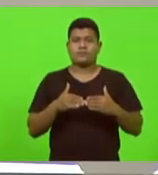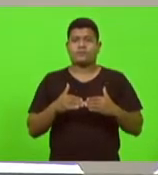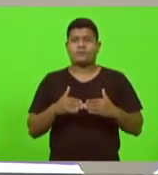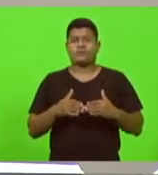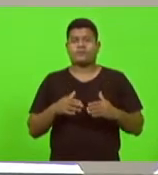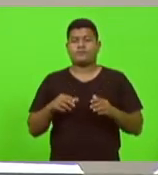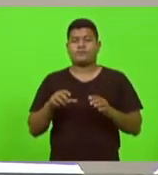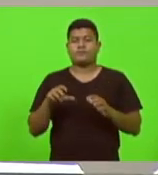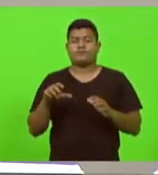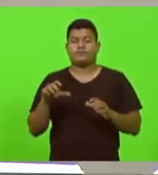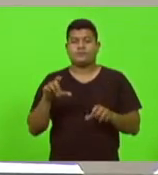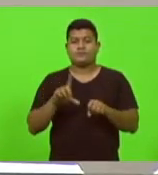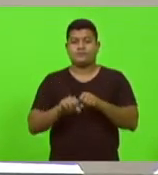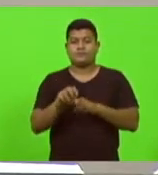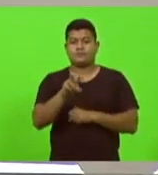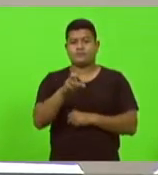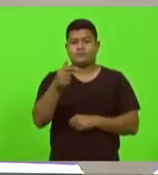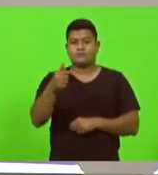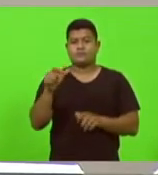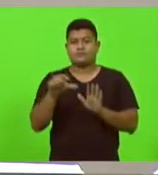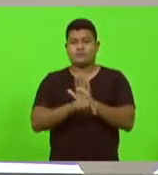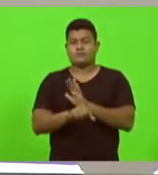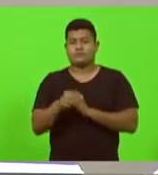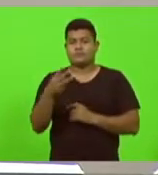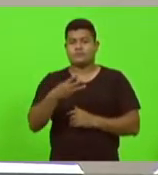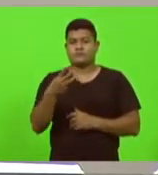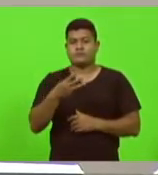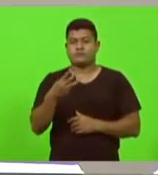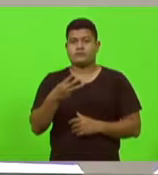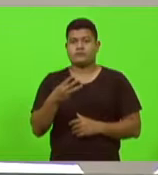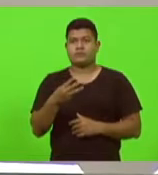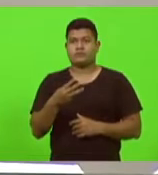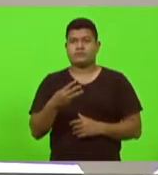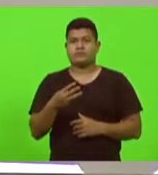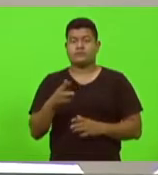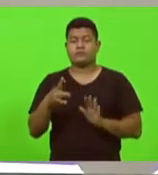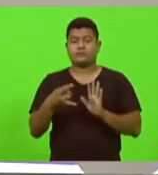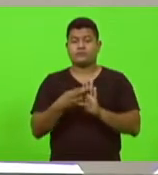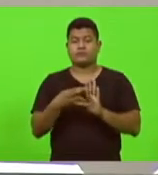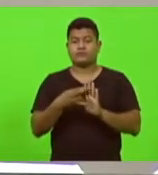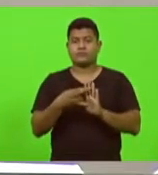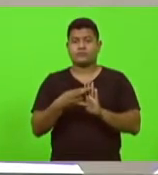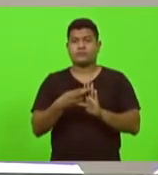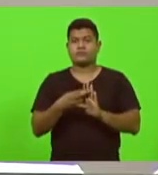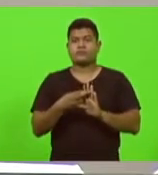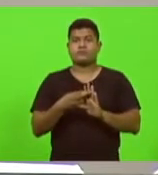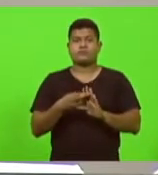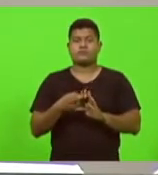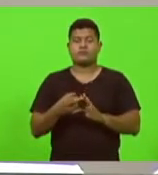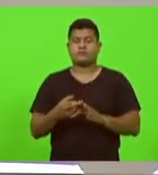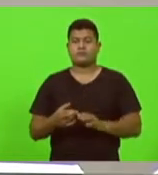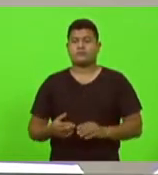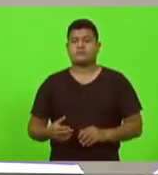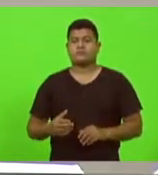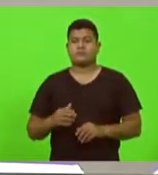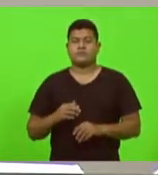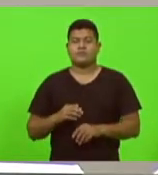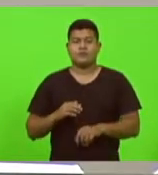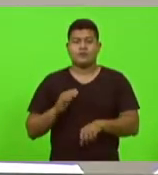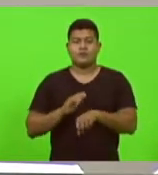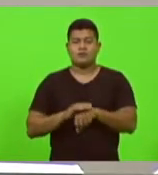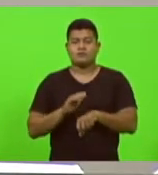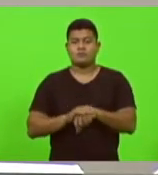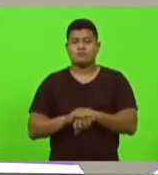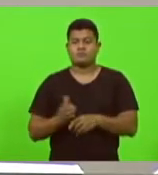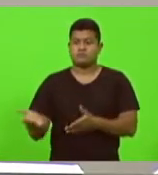57, inciso 3º do Regimento Interno, no uso de suas atribuições, convoca